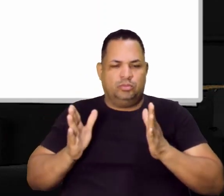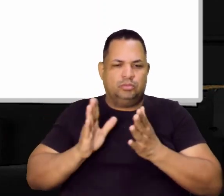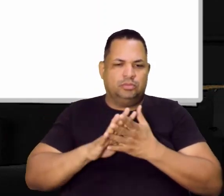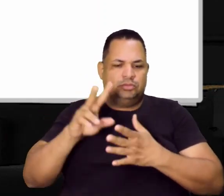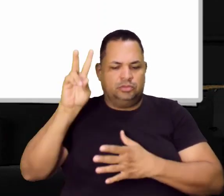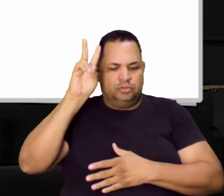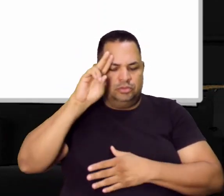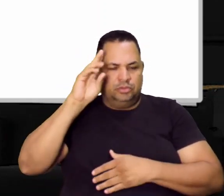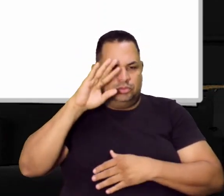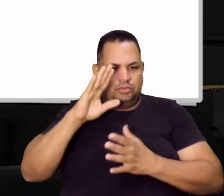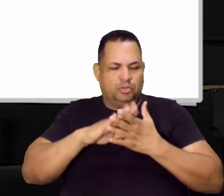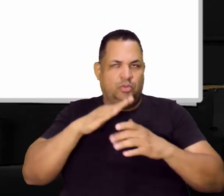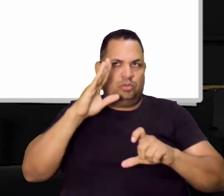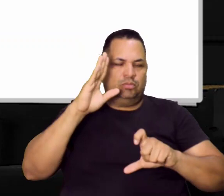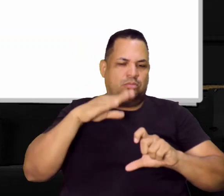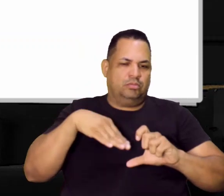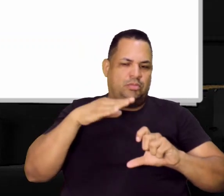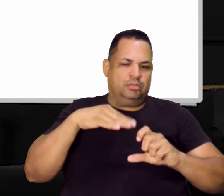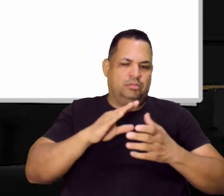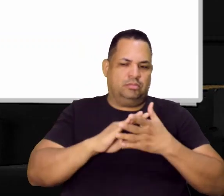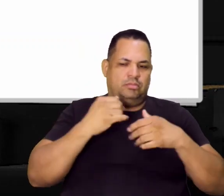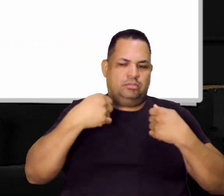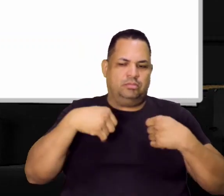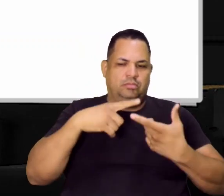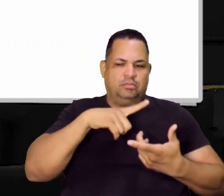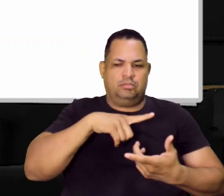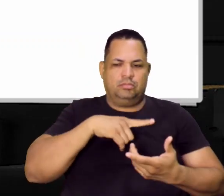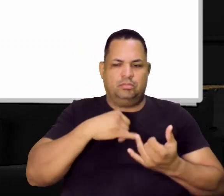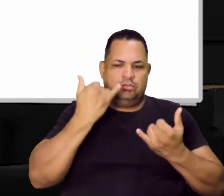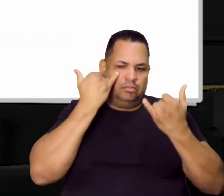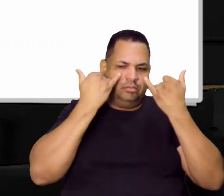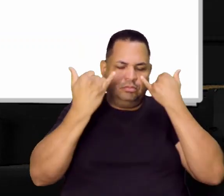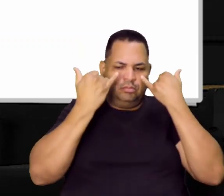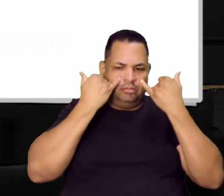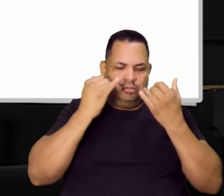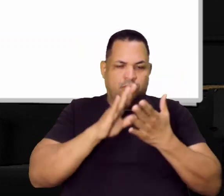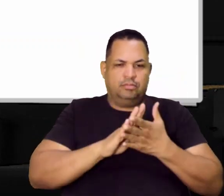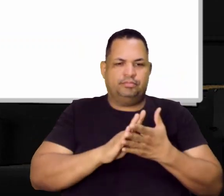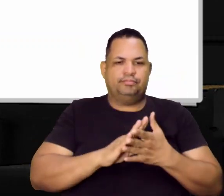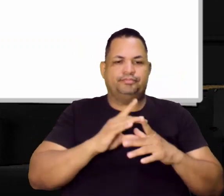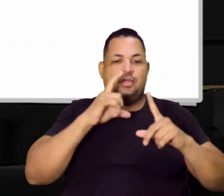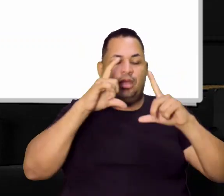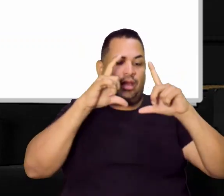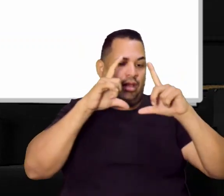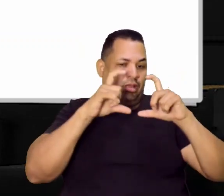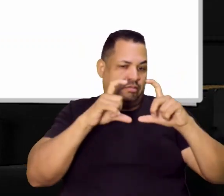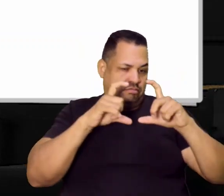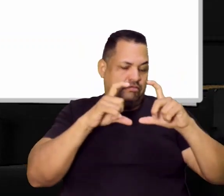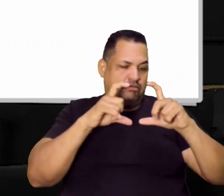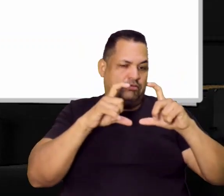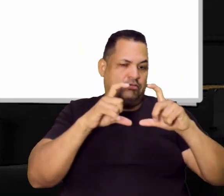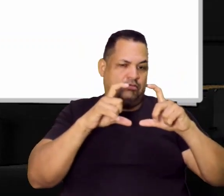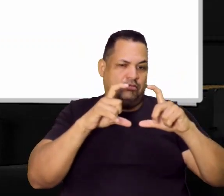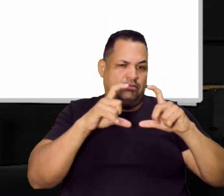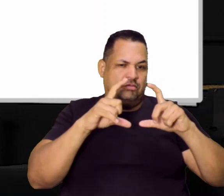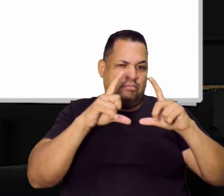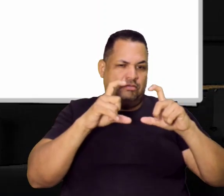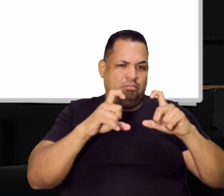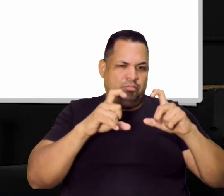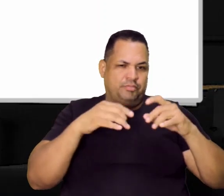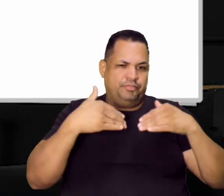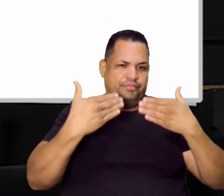mitológico, enfim, precisa ter essas informações. A fotografia,